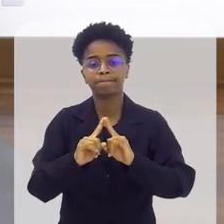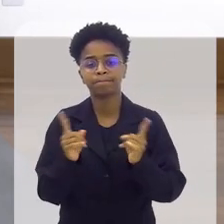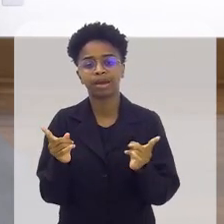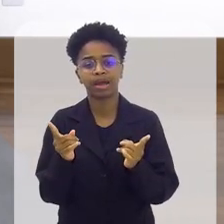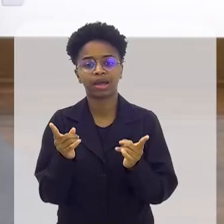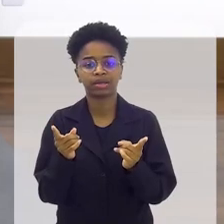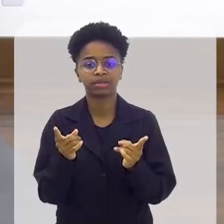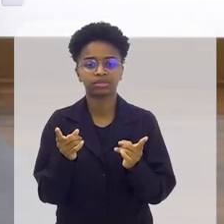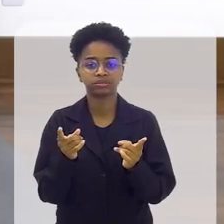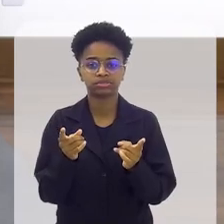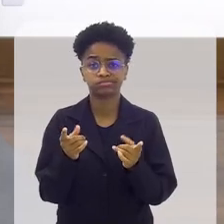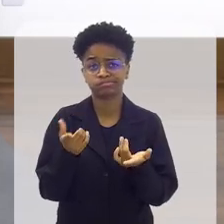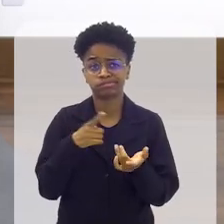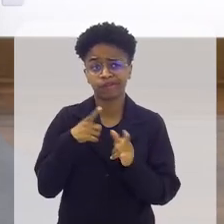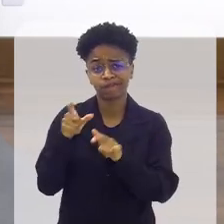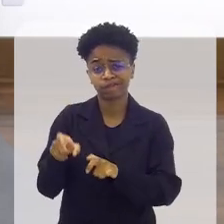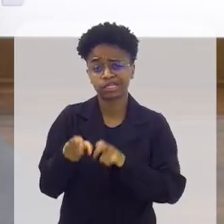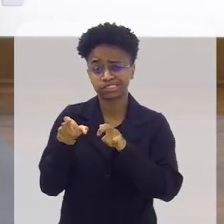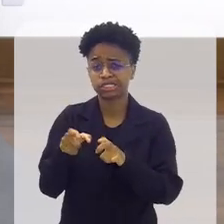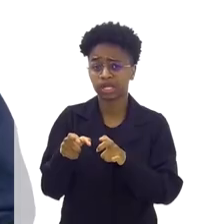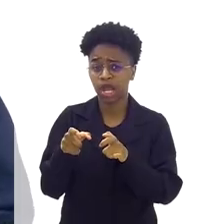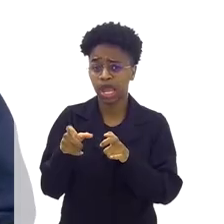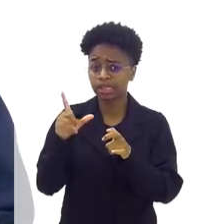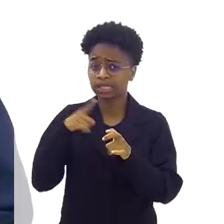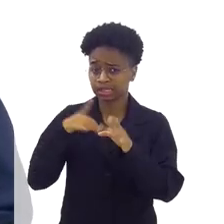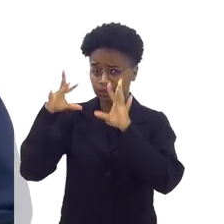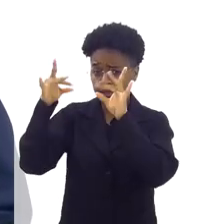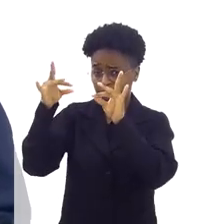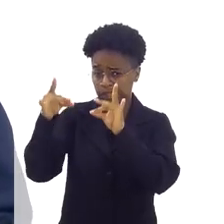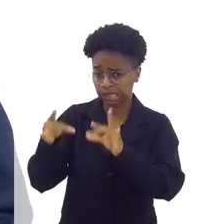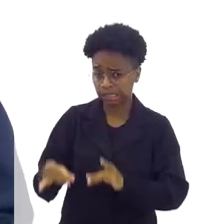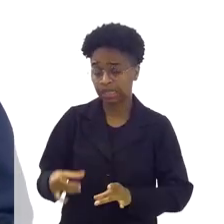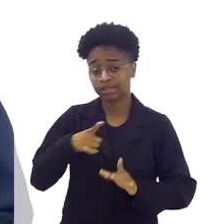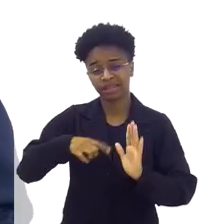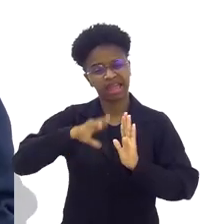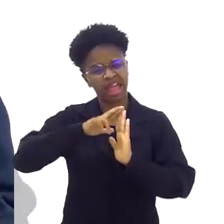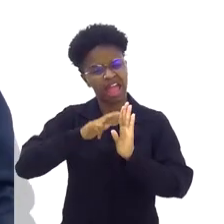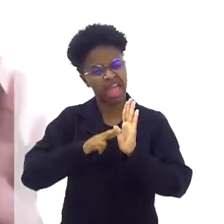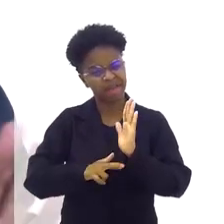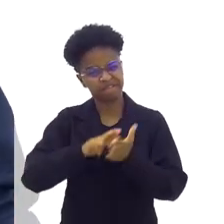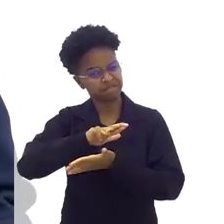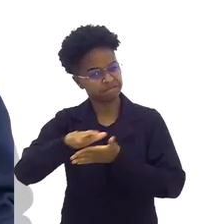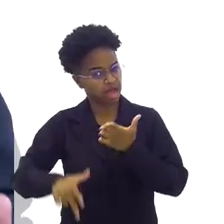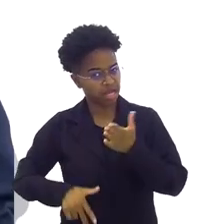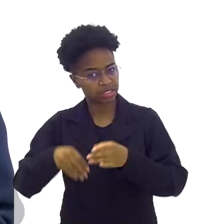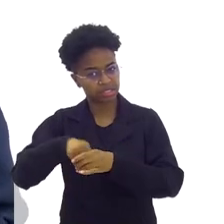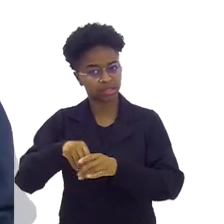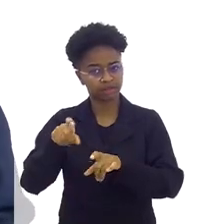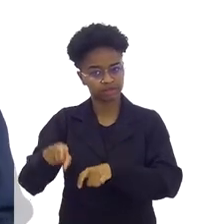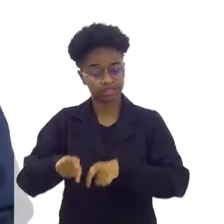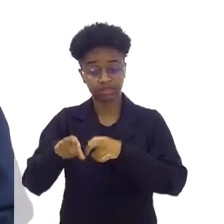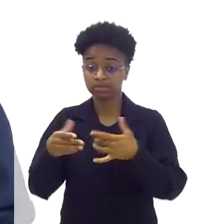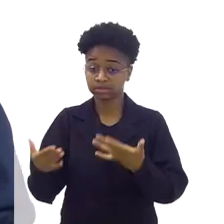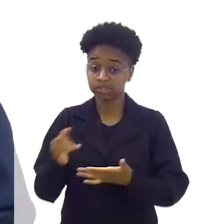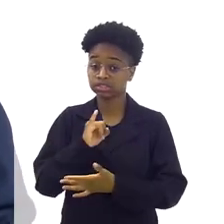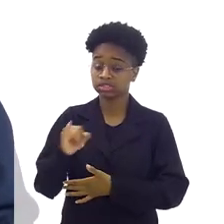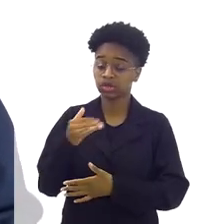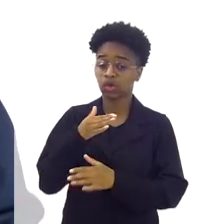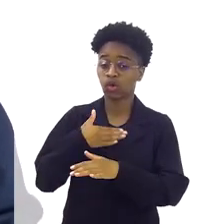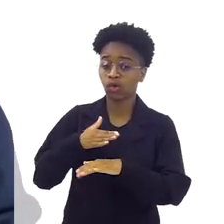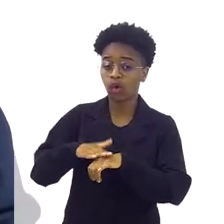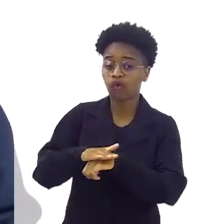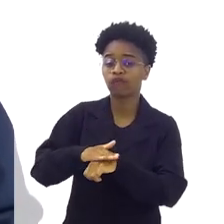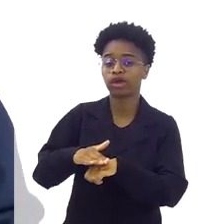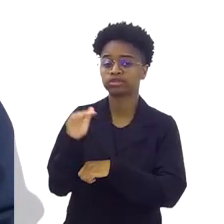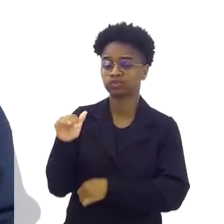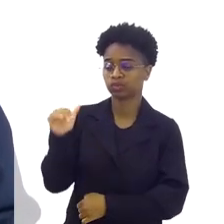simples no geral, só que é um jogo de fazenda complexo, então tem muitas regras para fazenda. Então, normalmente, quando você conversa